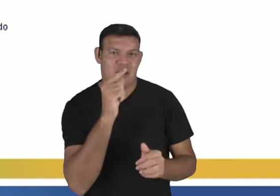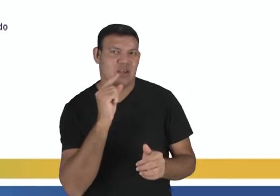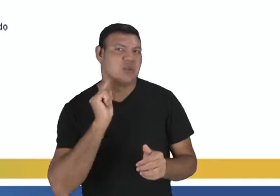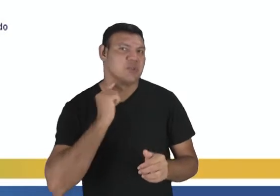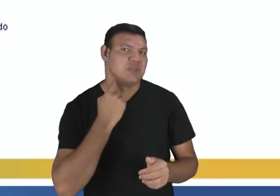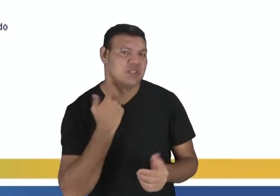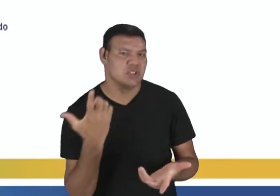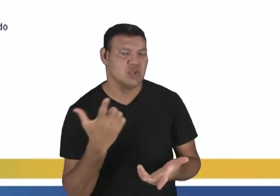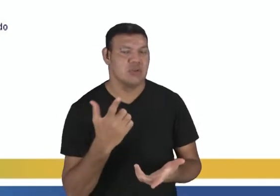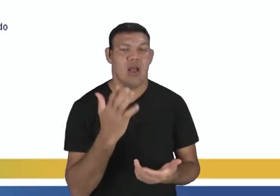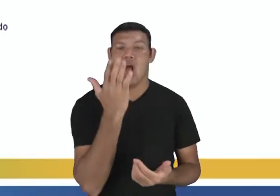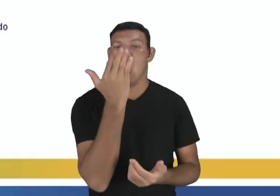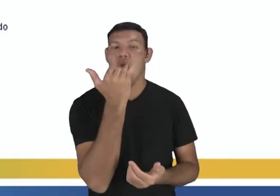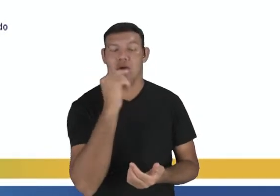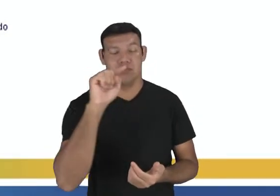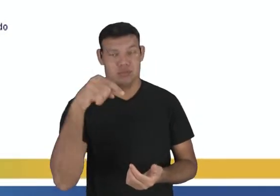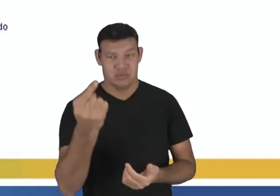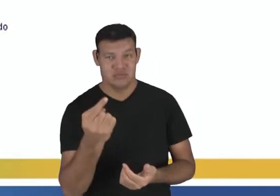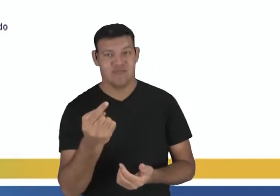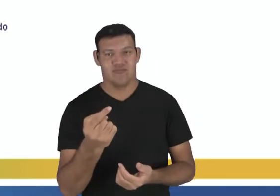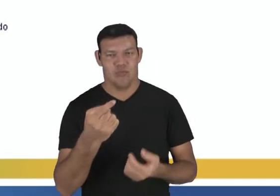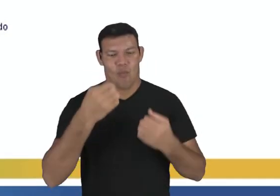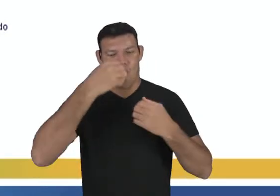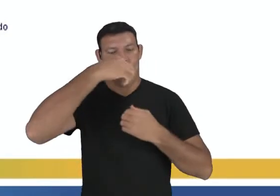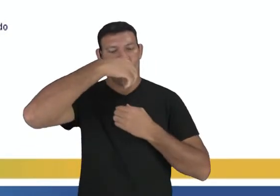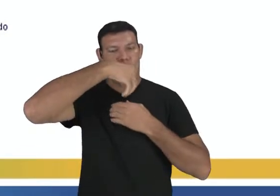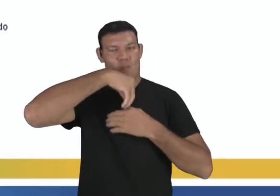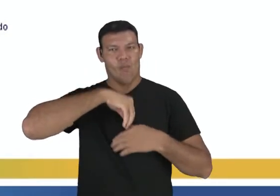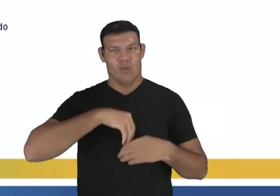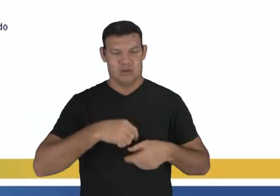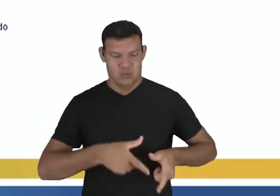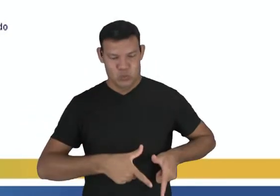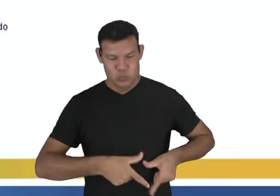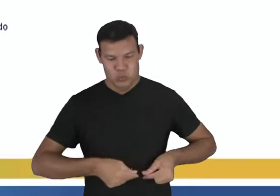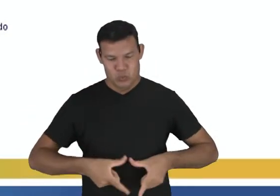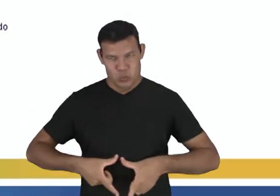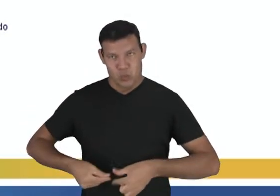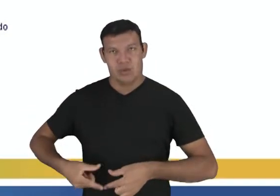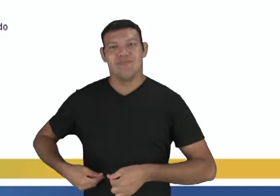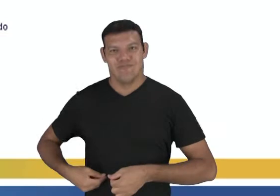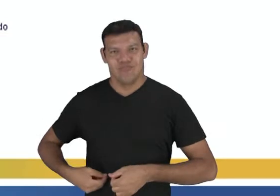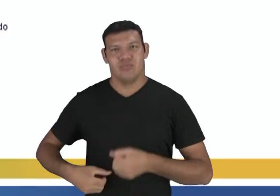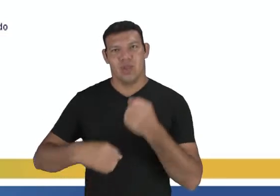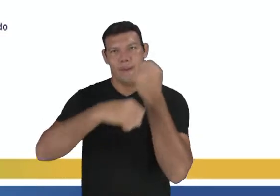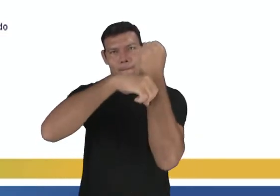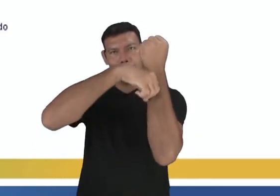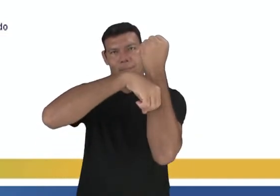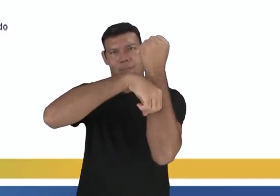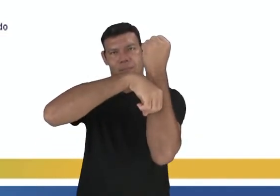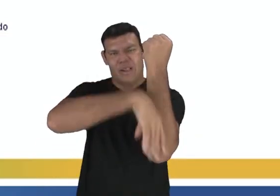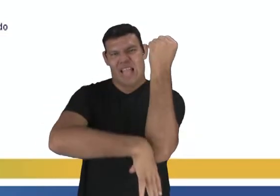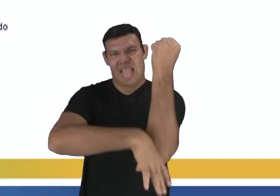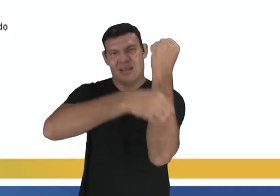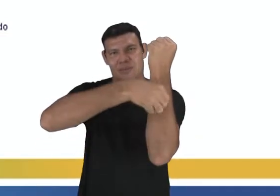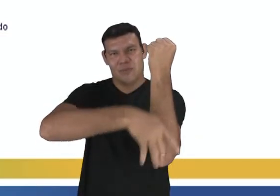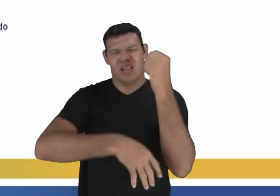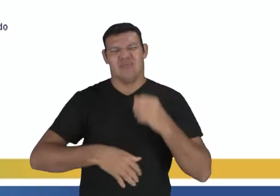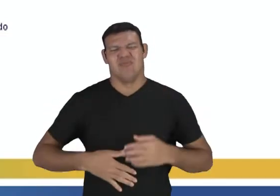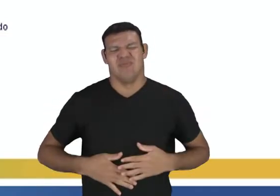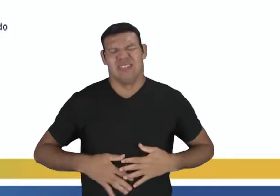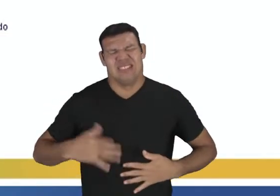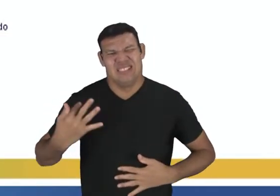os ovos, né, os cistos da ameba, tá? A amebíase pode causar diarreia, perda de peso,